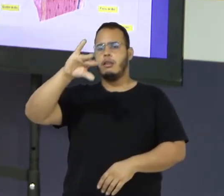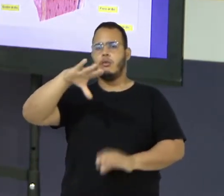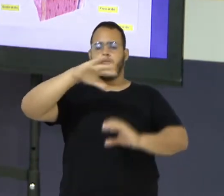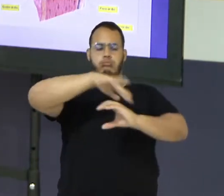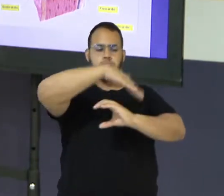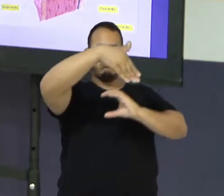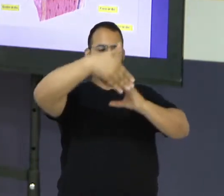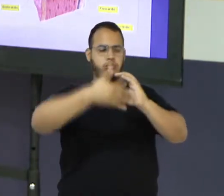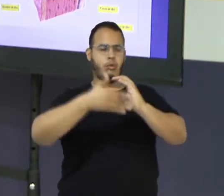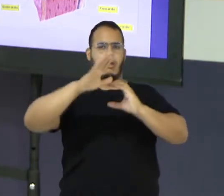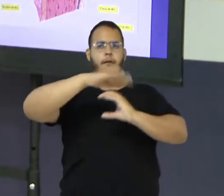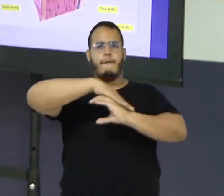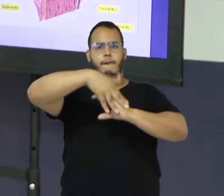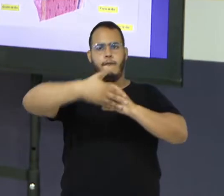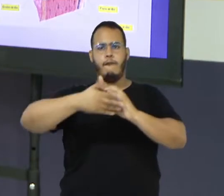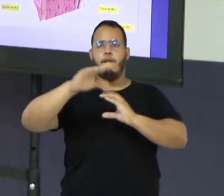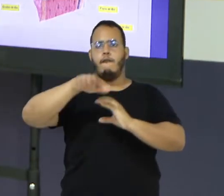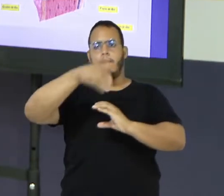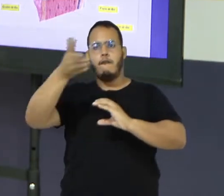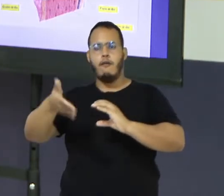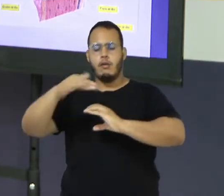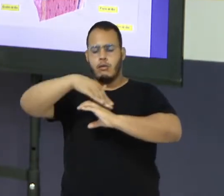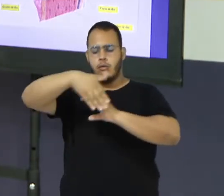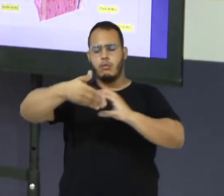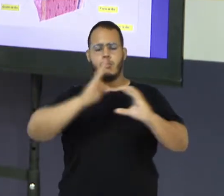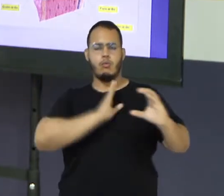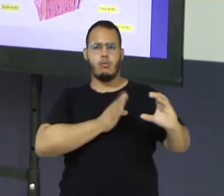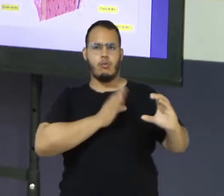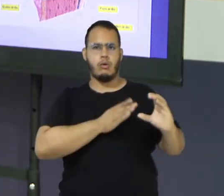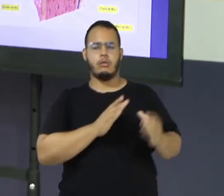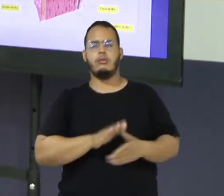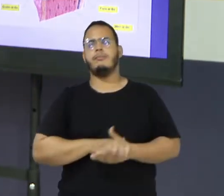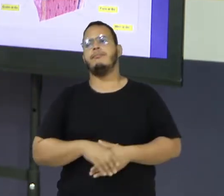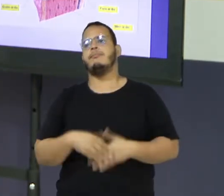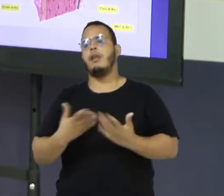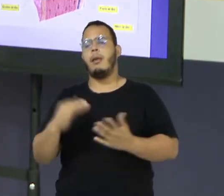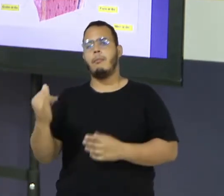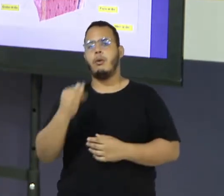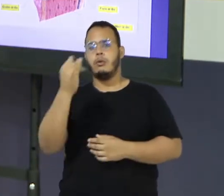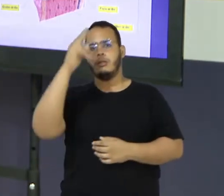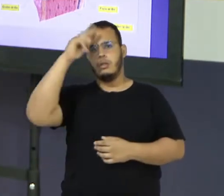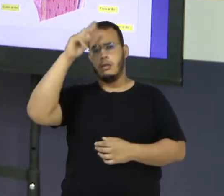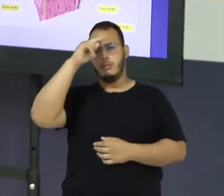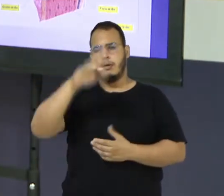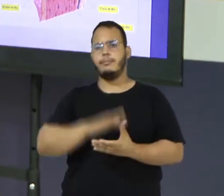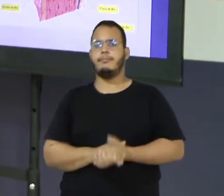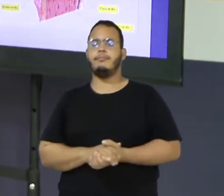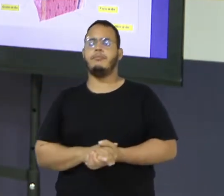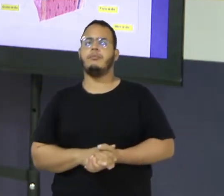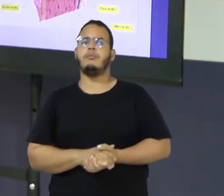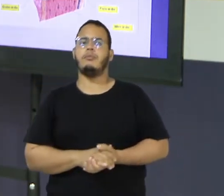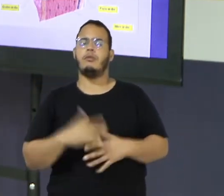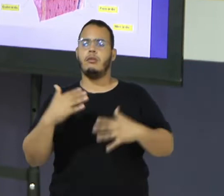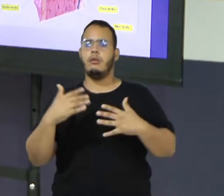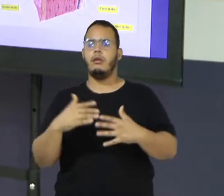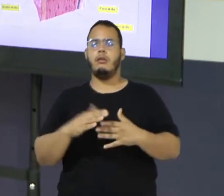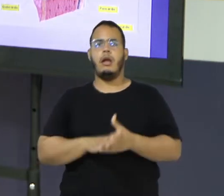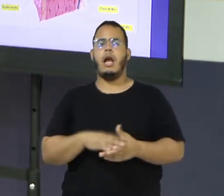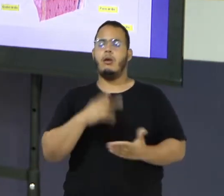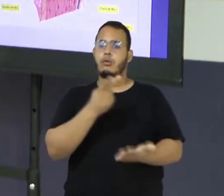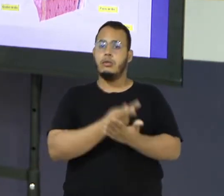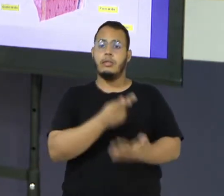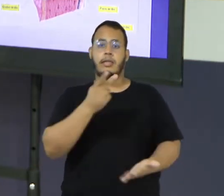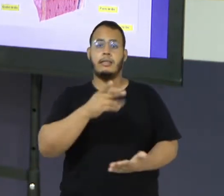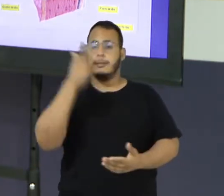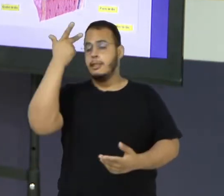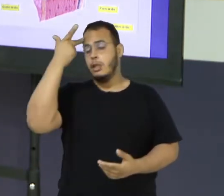coração, certo? Então elas estão aí contidas. Então é interessante lembrar de duas coisas. Os movimentos delas são involuntários